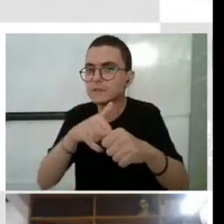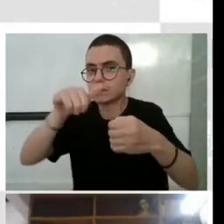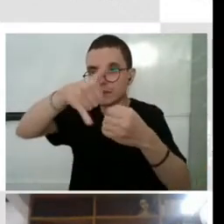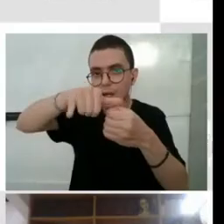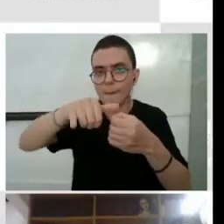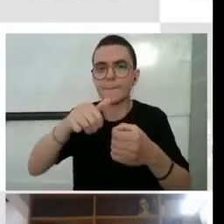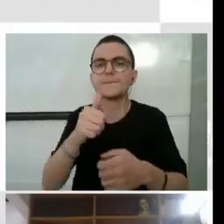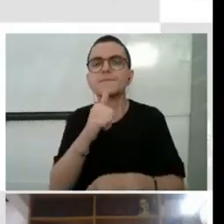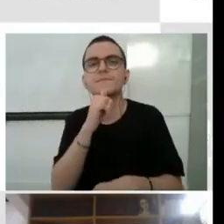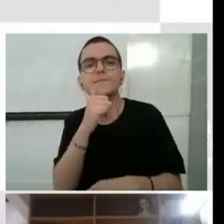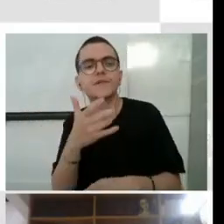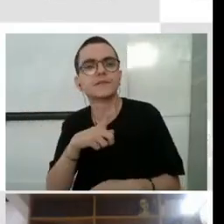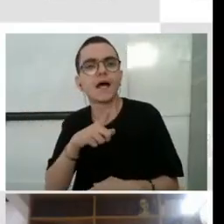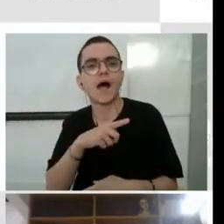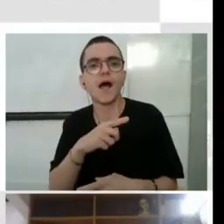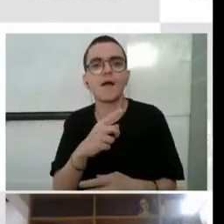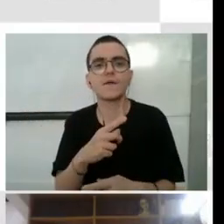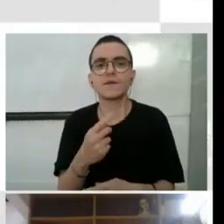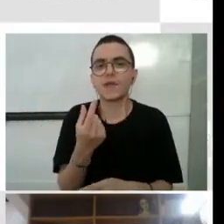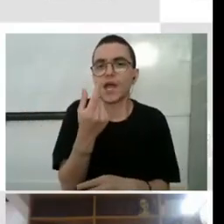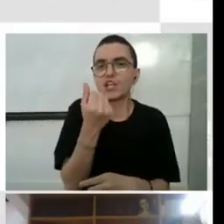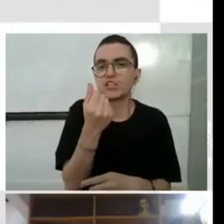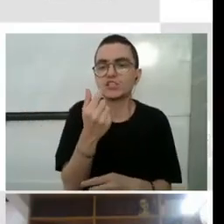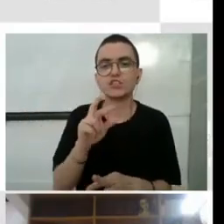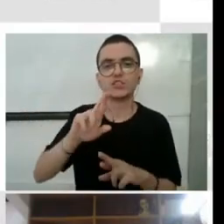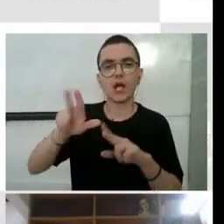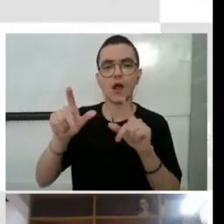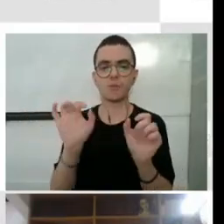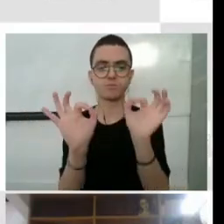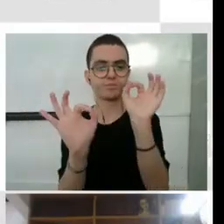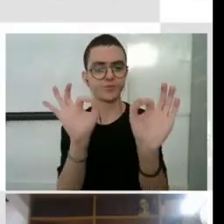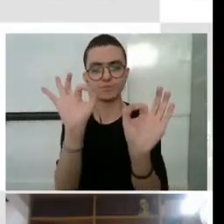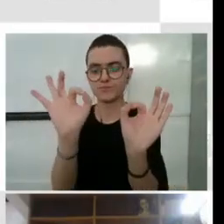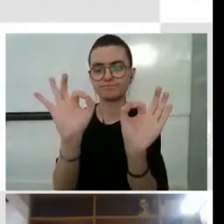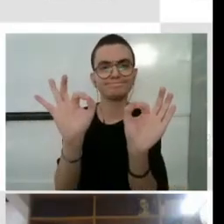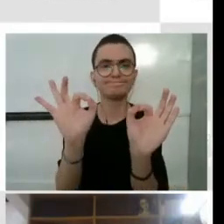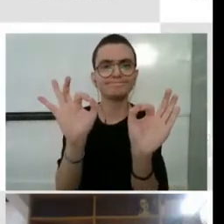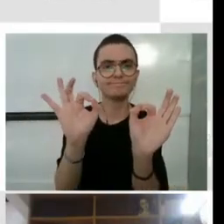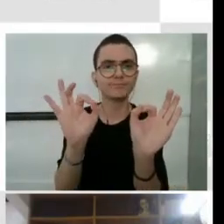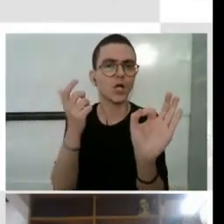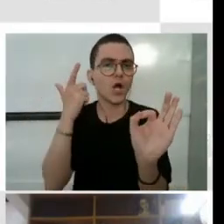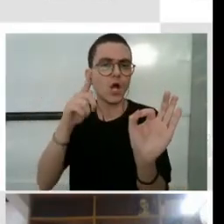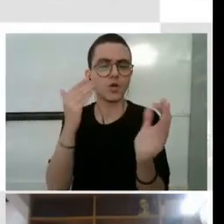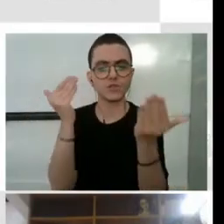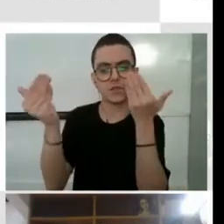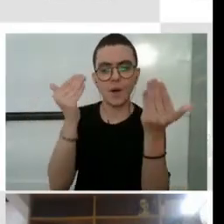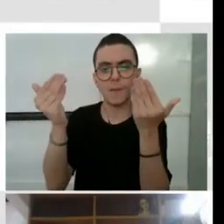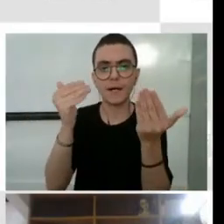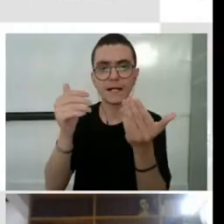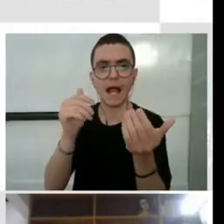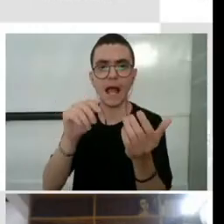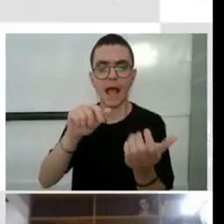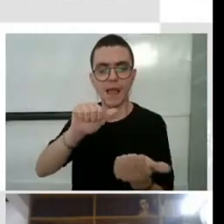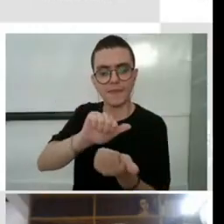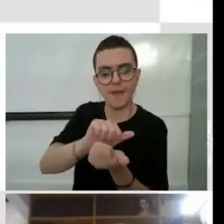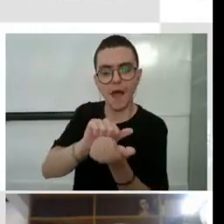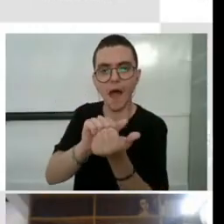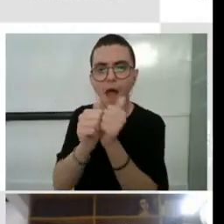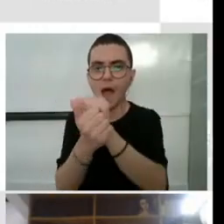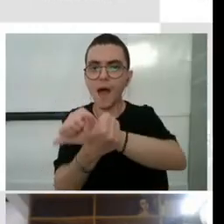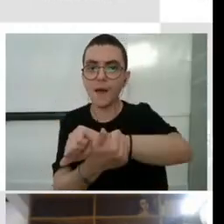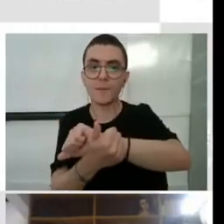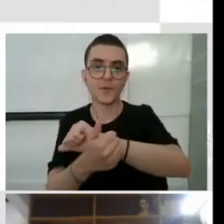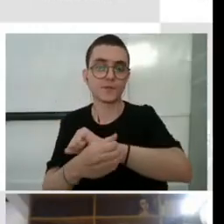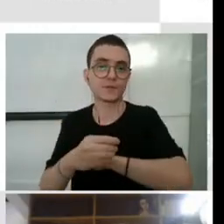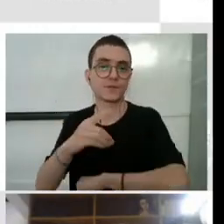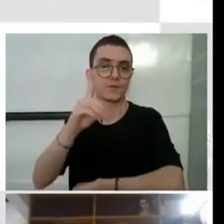moedas, digamos assim, diferentes, e tivéssemos, para poder compará-las, convertendo elas em dólar, né? Esse é o mesmo processo, isso é o